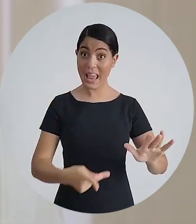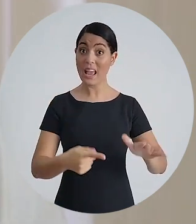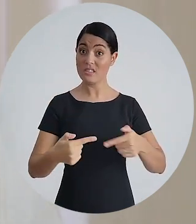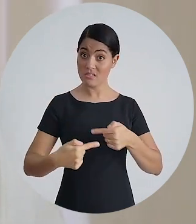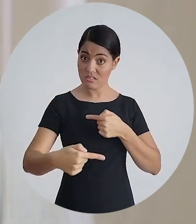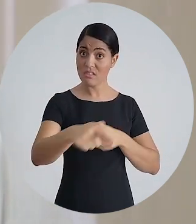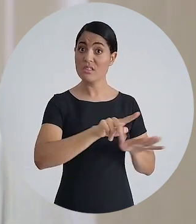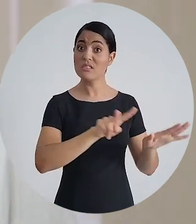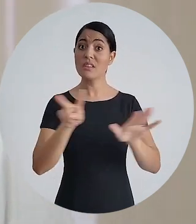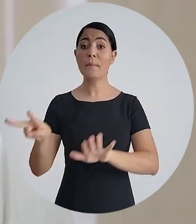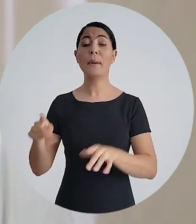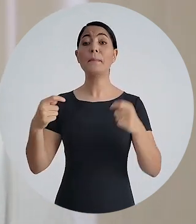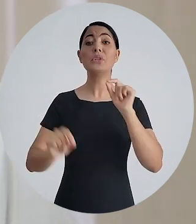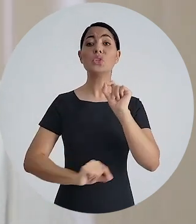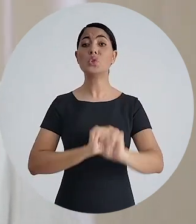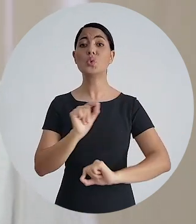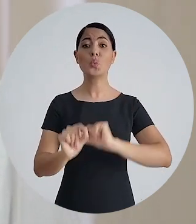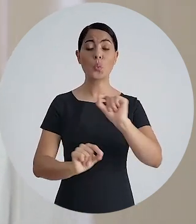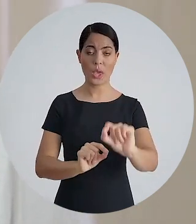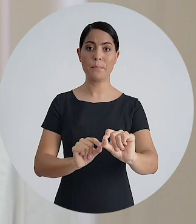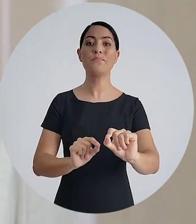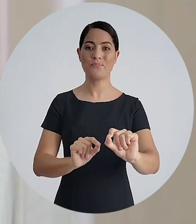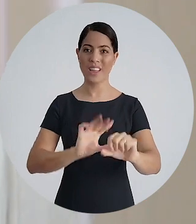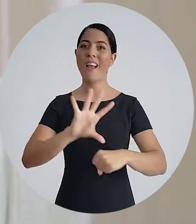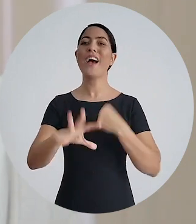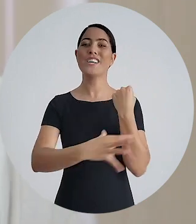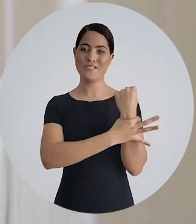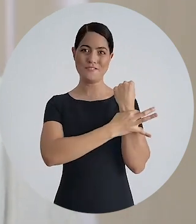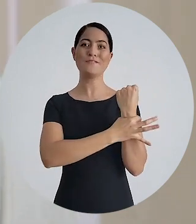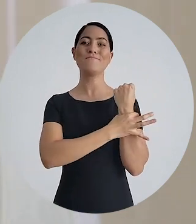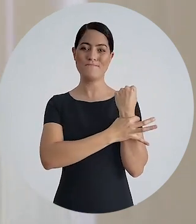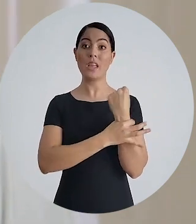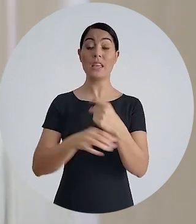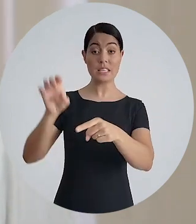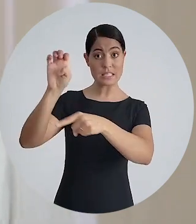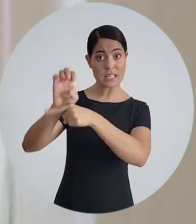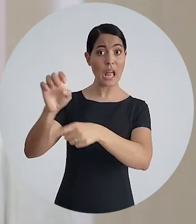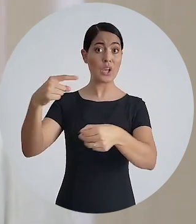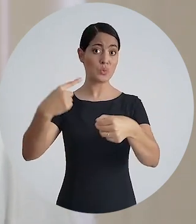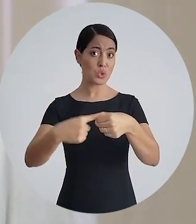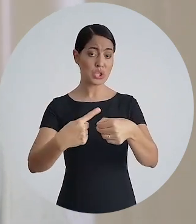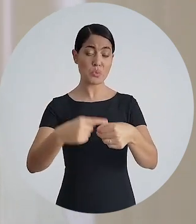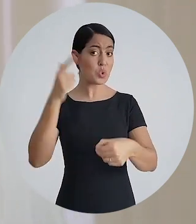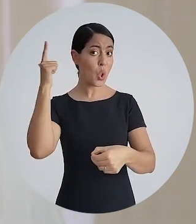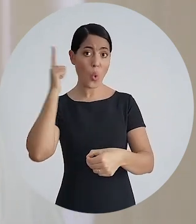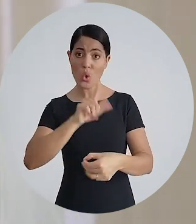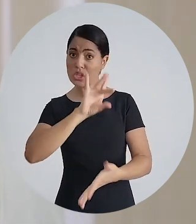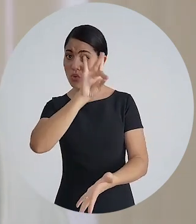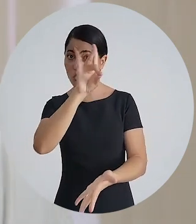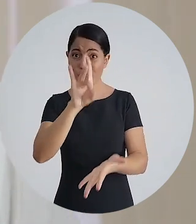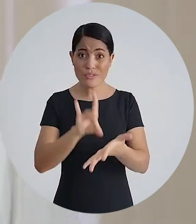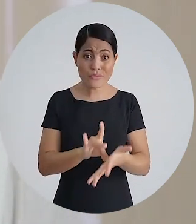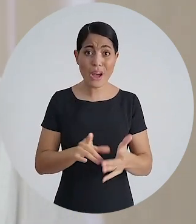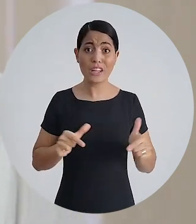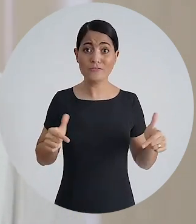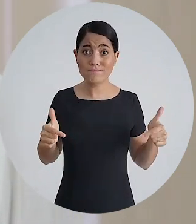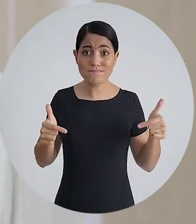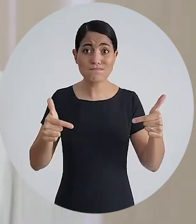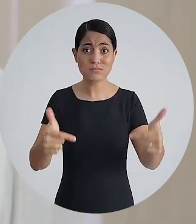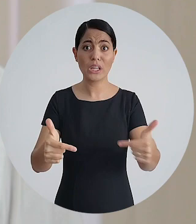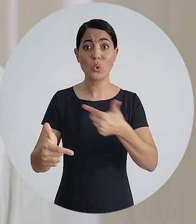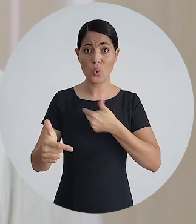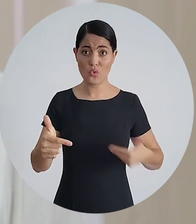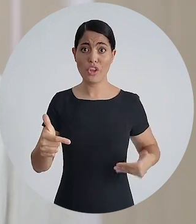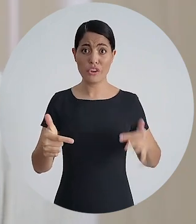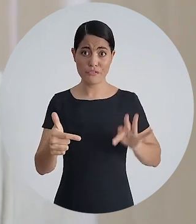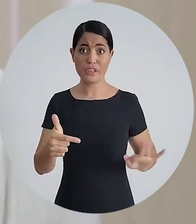semana, que garante a estados e municípios, ou seja, na impossibilidade ou não conseguindo atender a